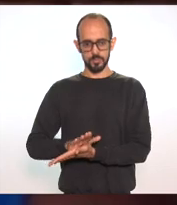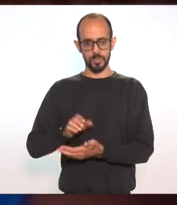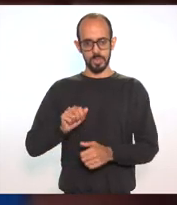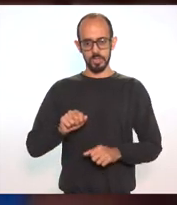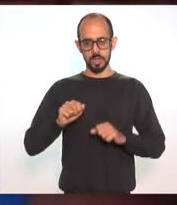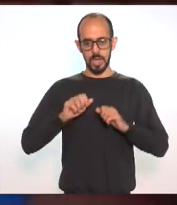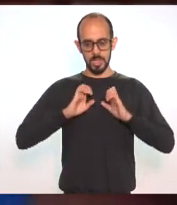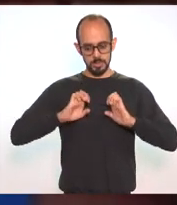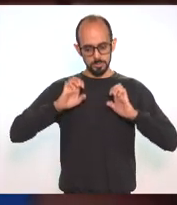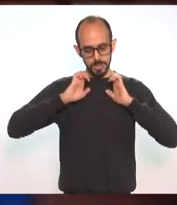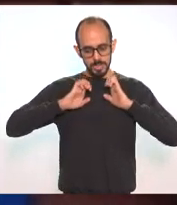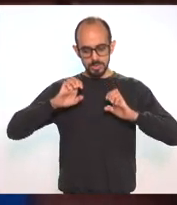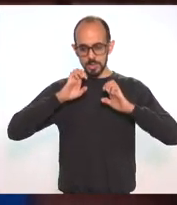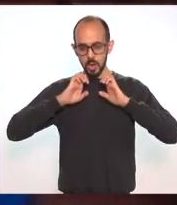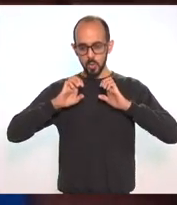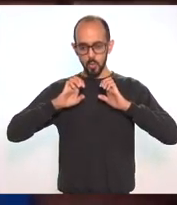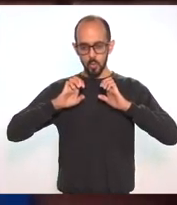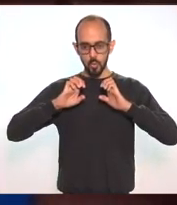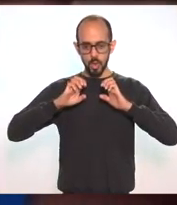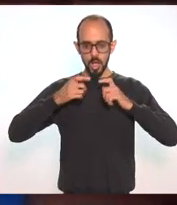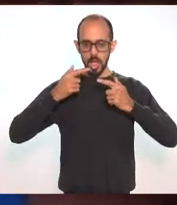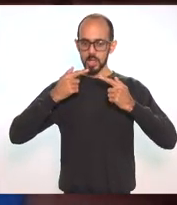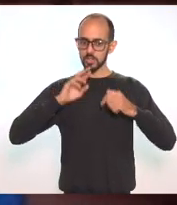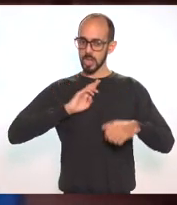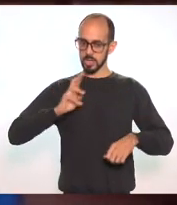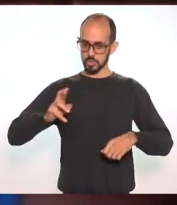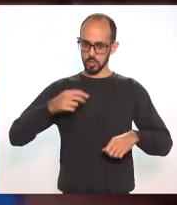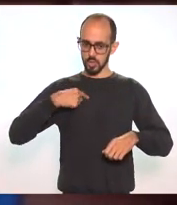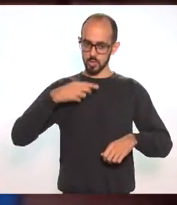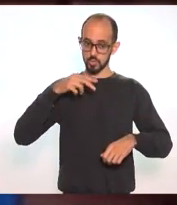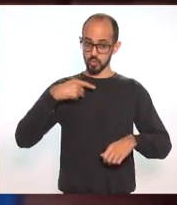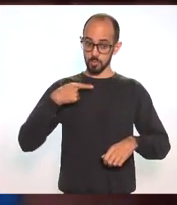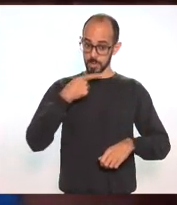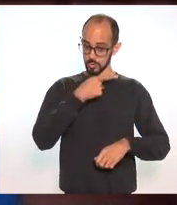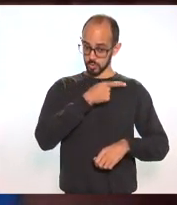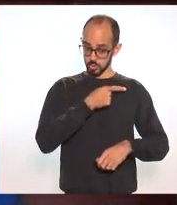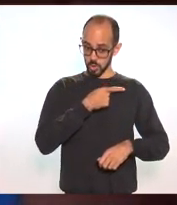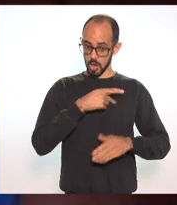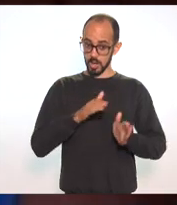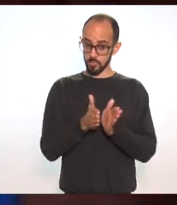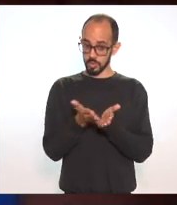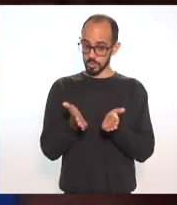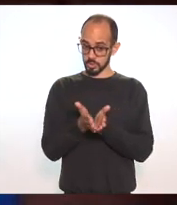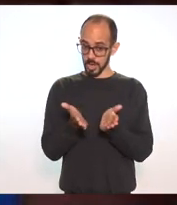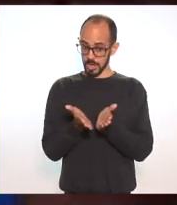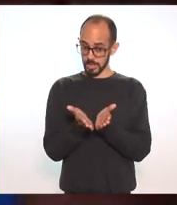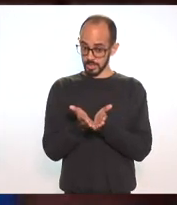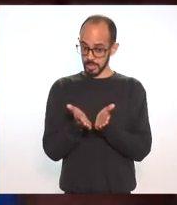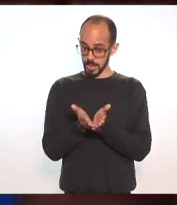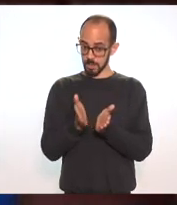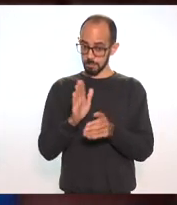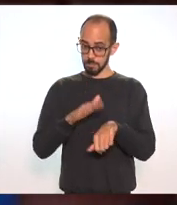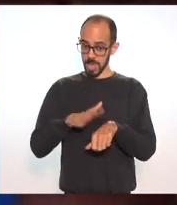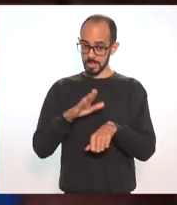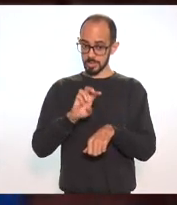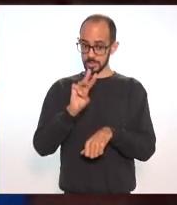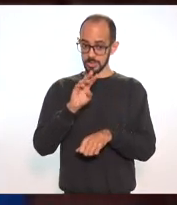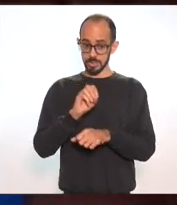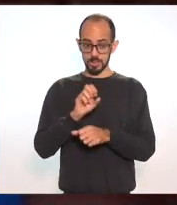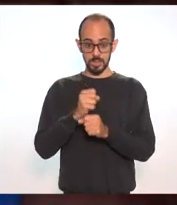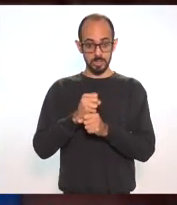religiosas. Sendo eu uma pastora evangélica, evangélica há mais de 30 anos, serão